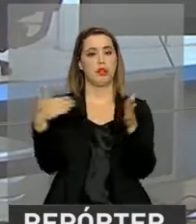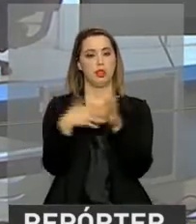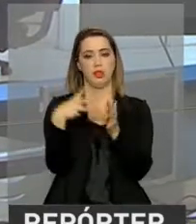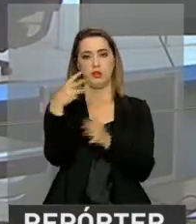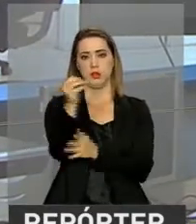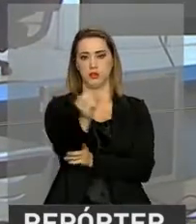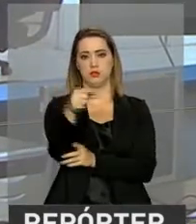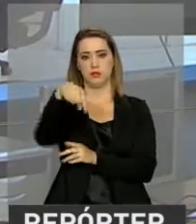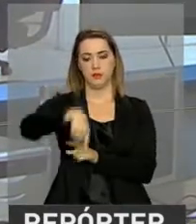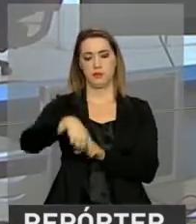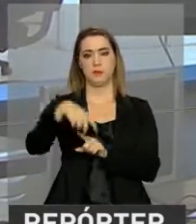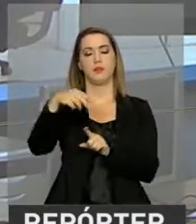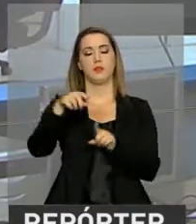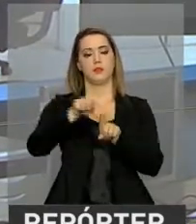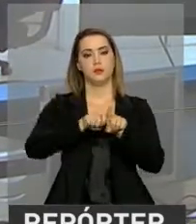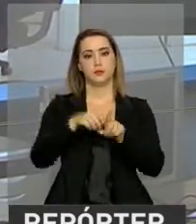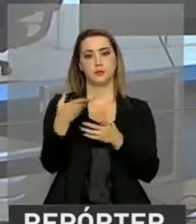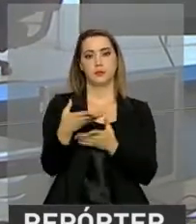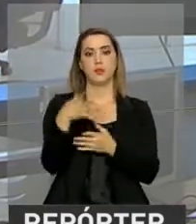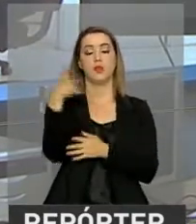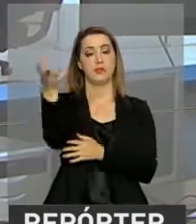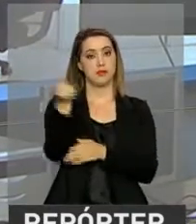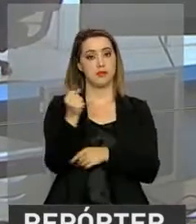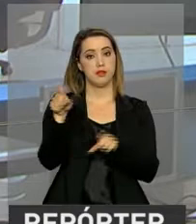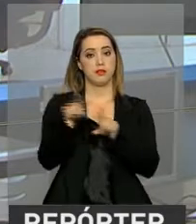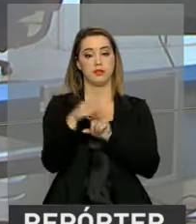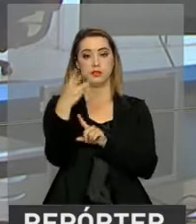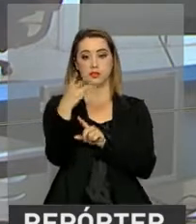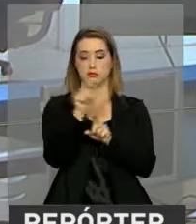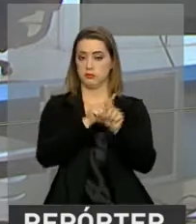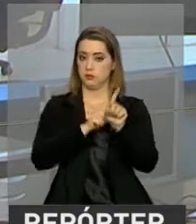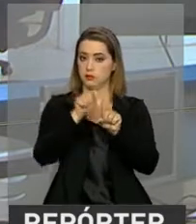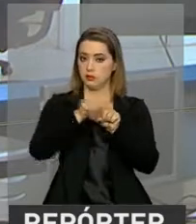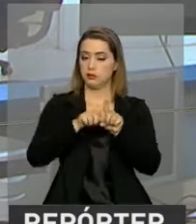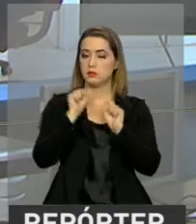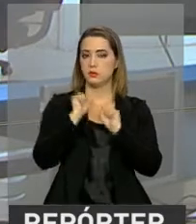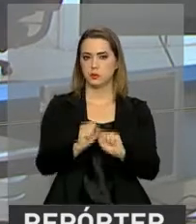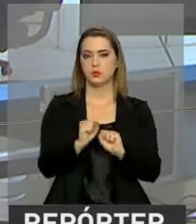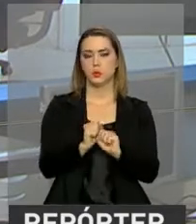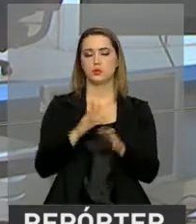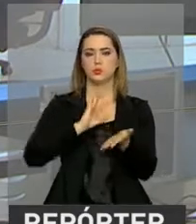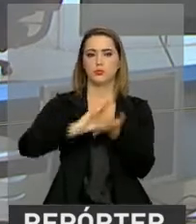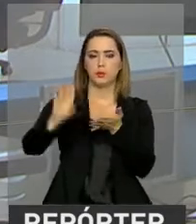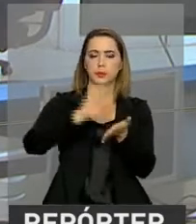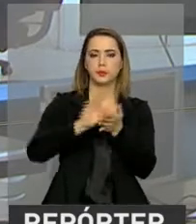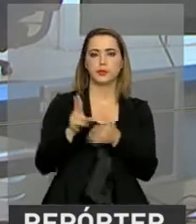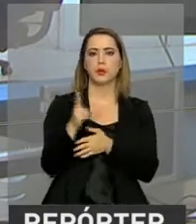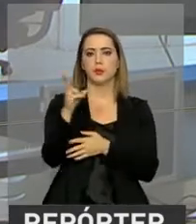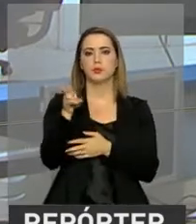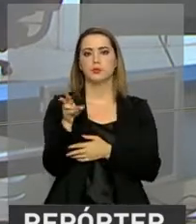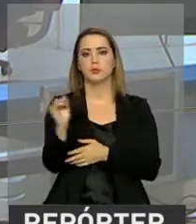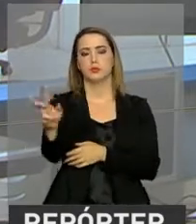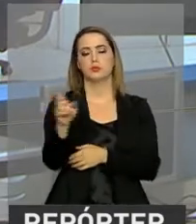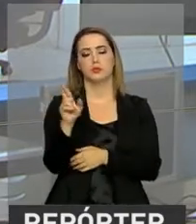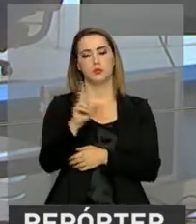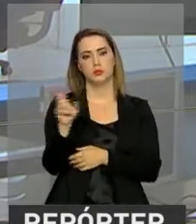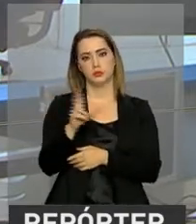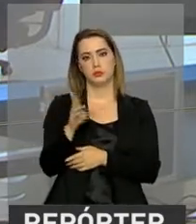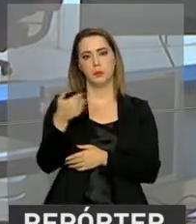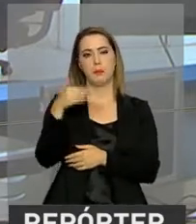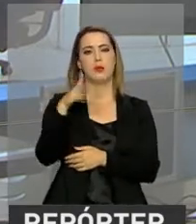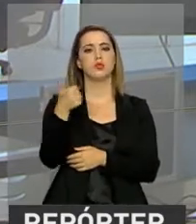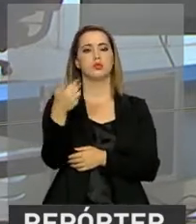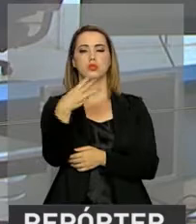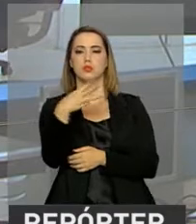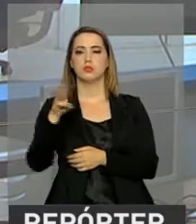30 deste mês os valores poderão ser sacados em até três meses ao todo serão repassados quase dois bilhões e meio de reais para mais de